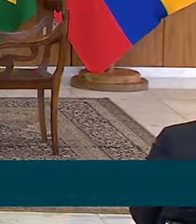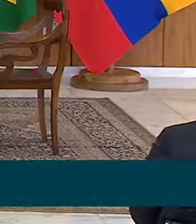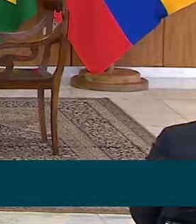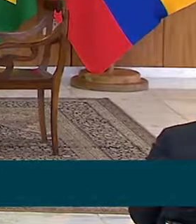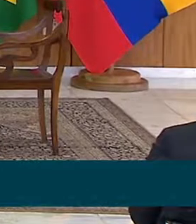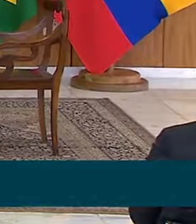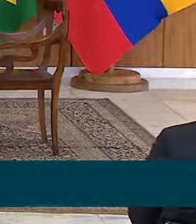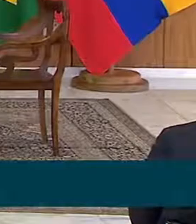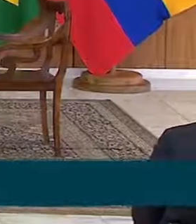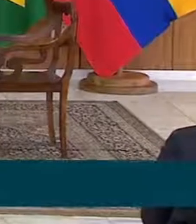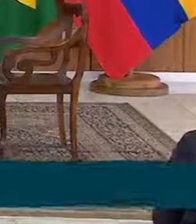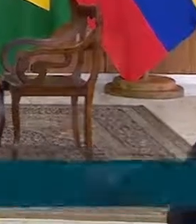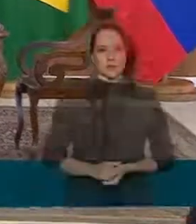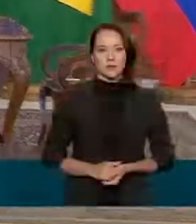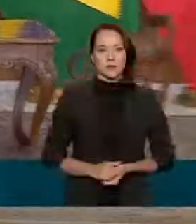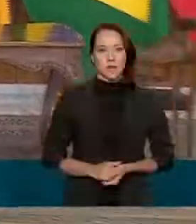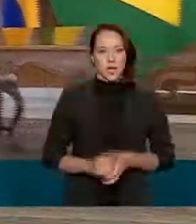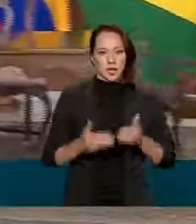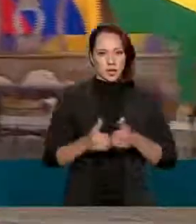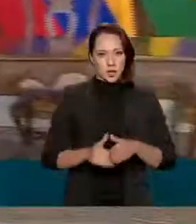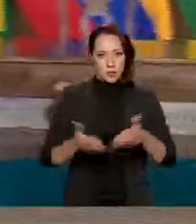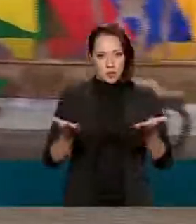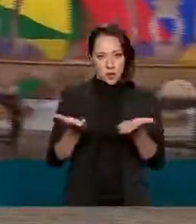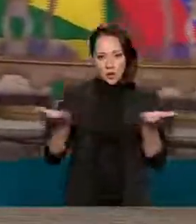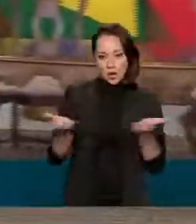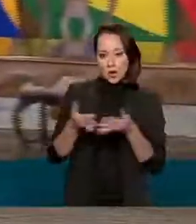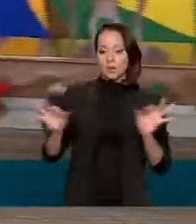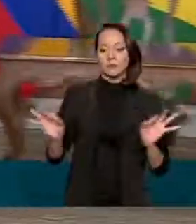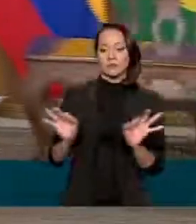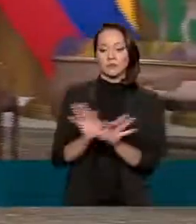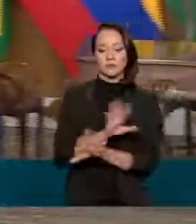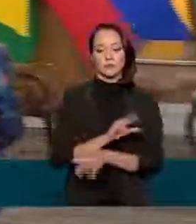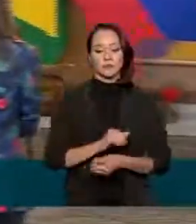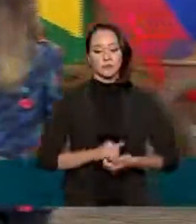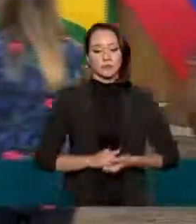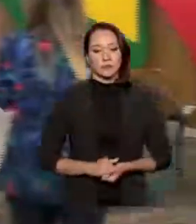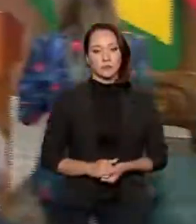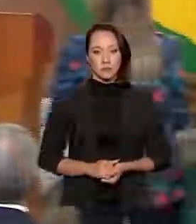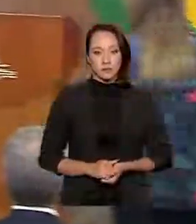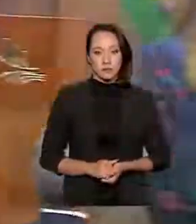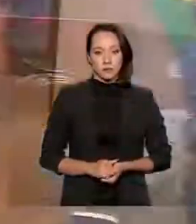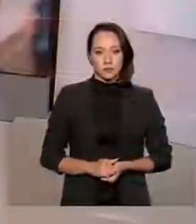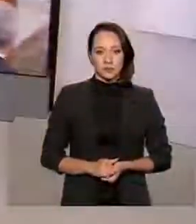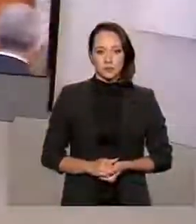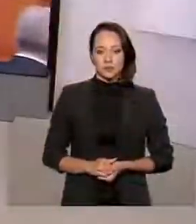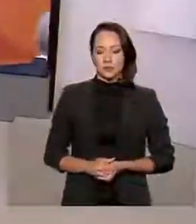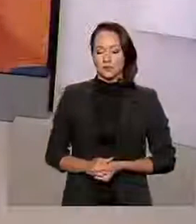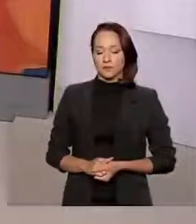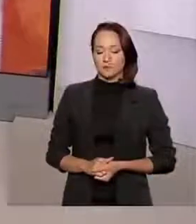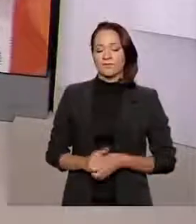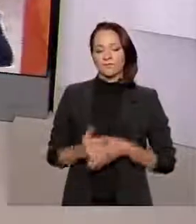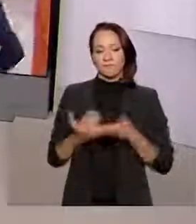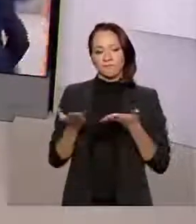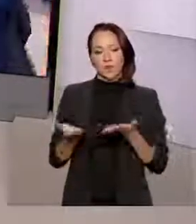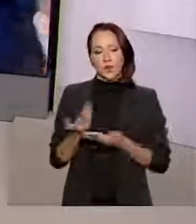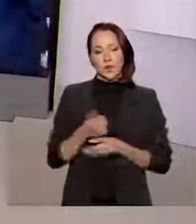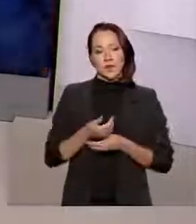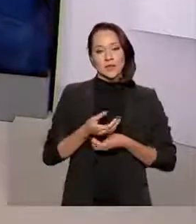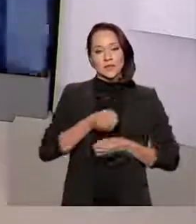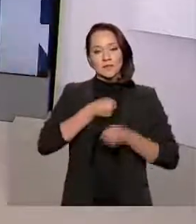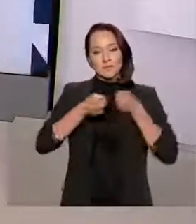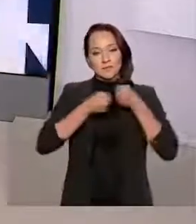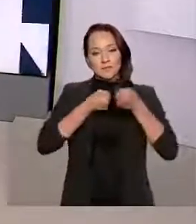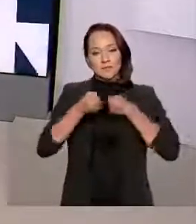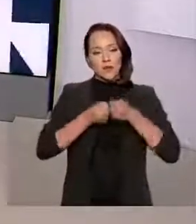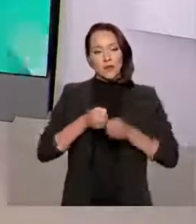e está encerrada esta cerimônia a e essa foi a declaração